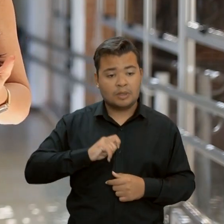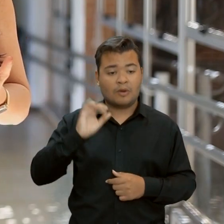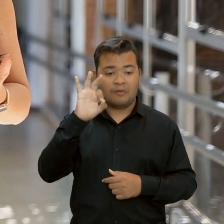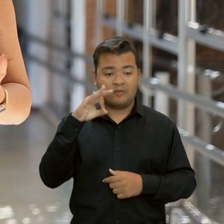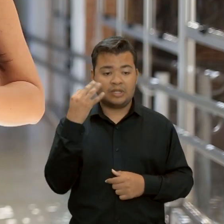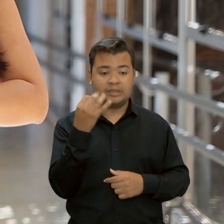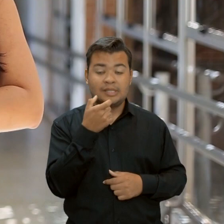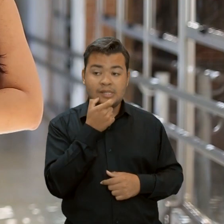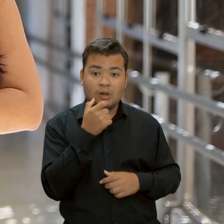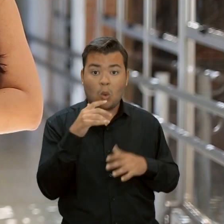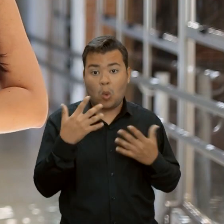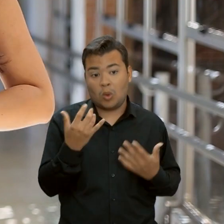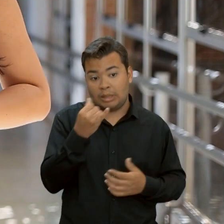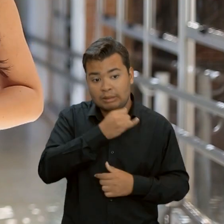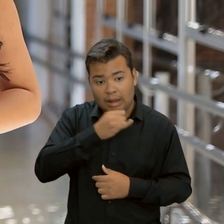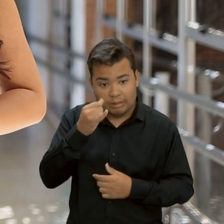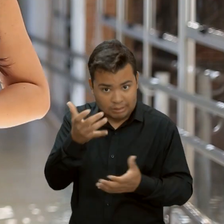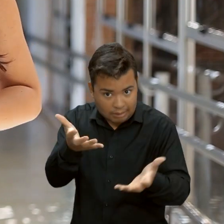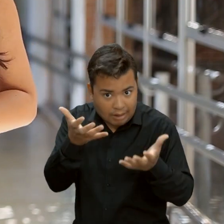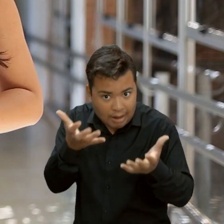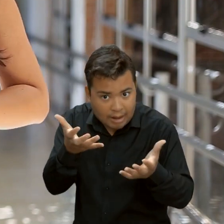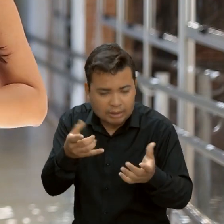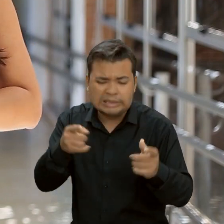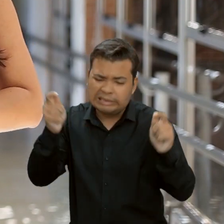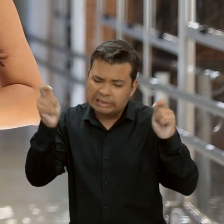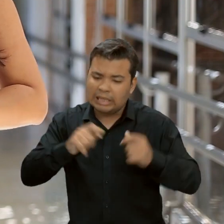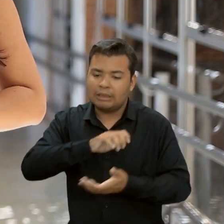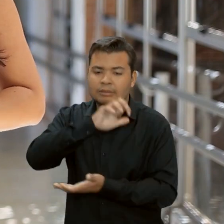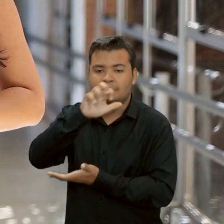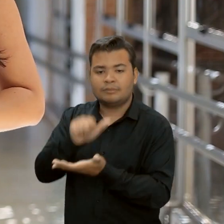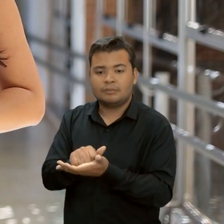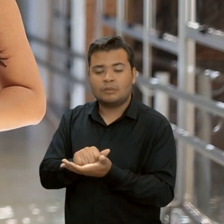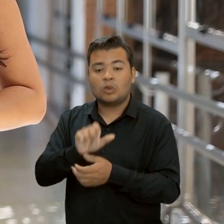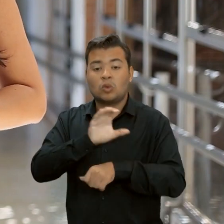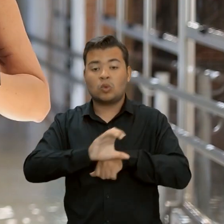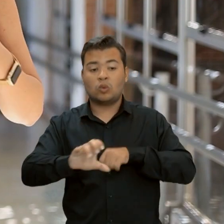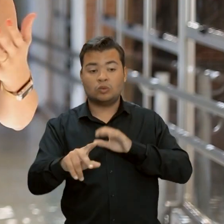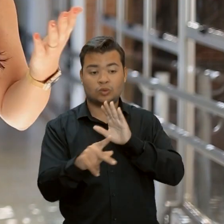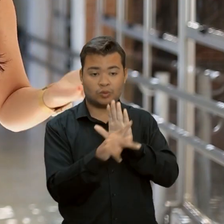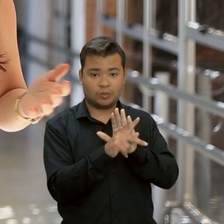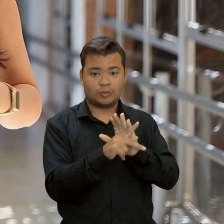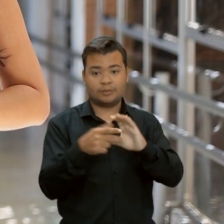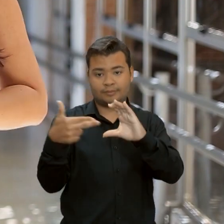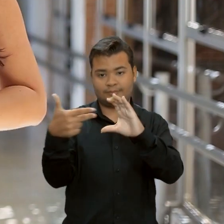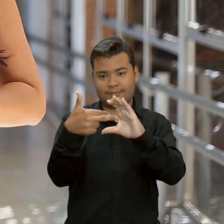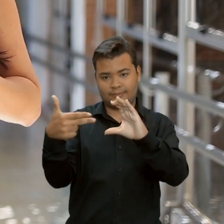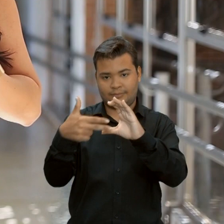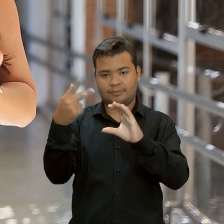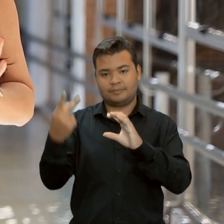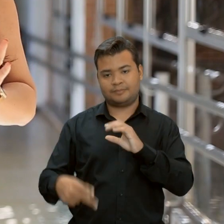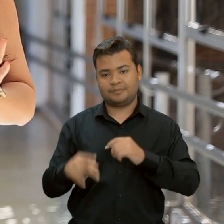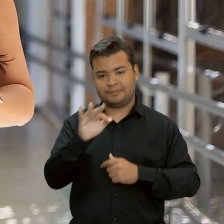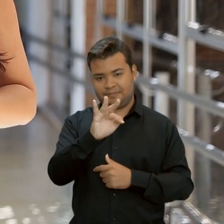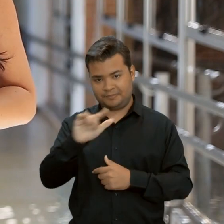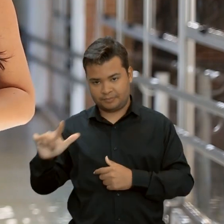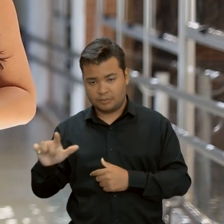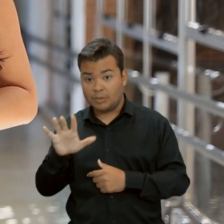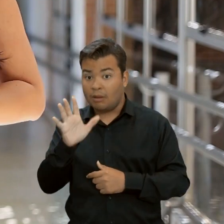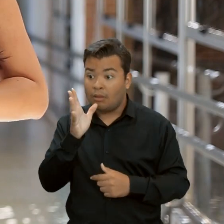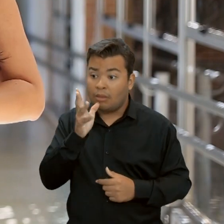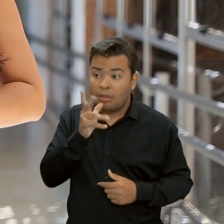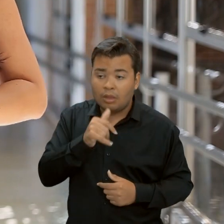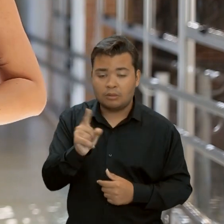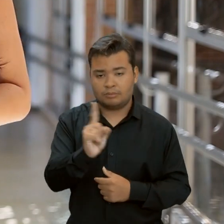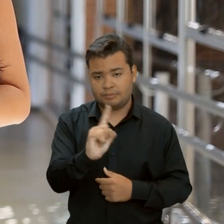ou italiano? Se sim, você pode se inscrever em um curso do Centro de Línguas da Faculdade de Letras. Mas não demora porque